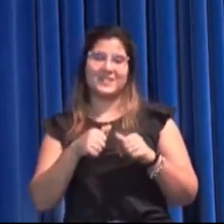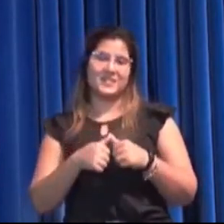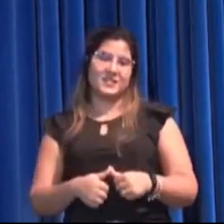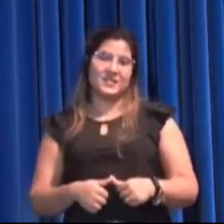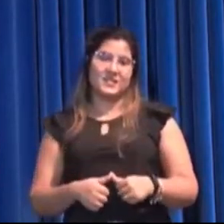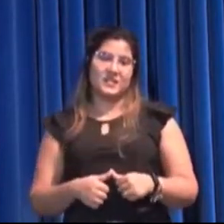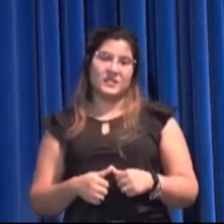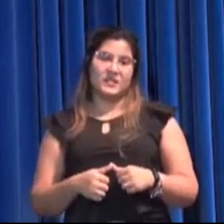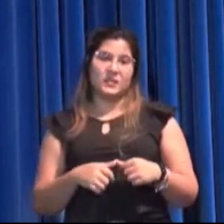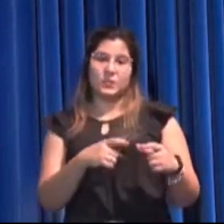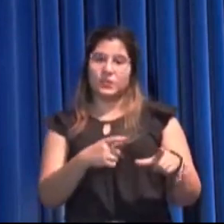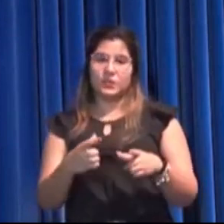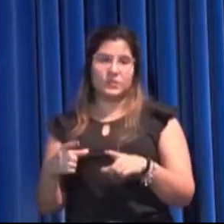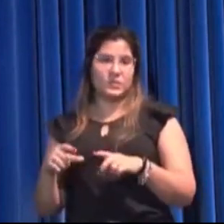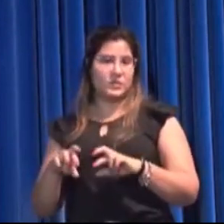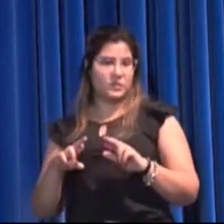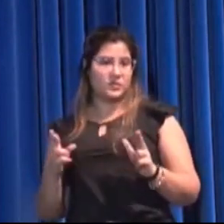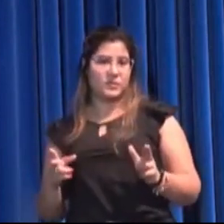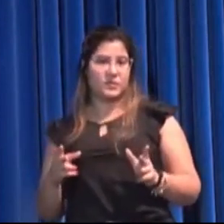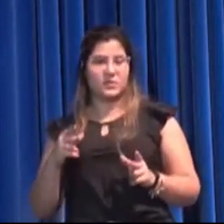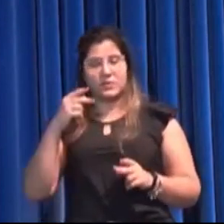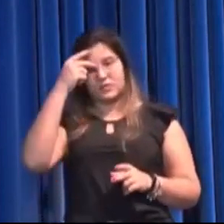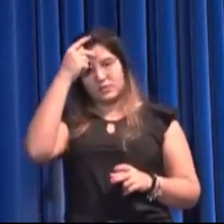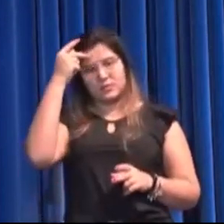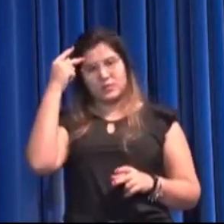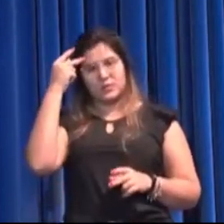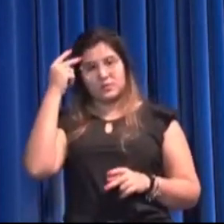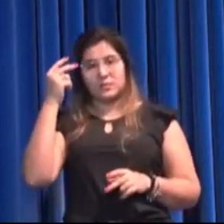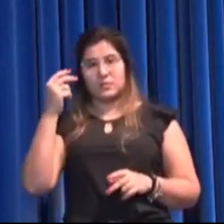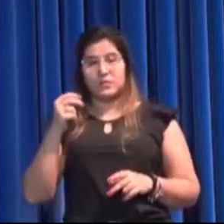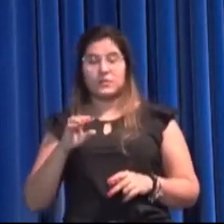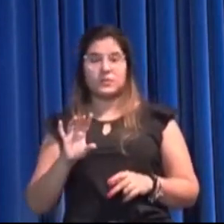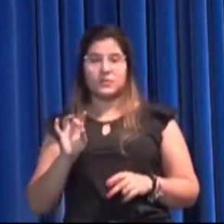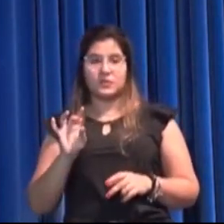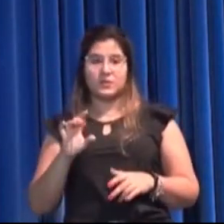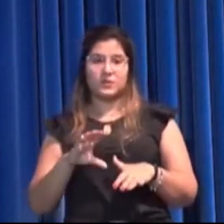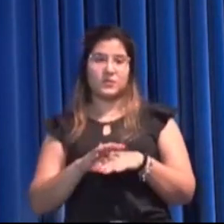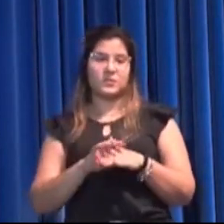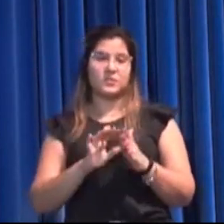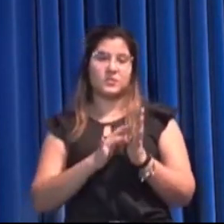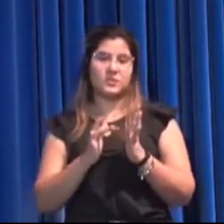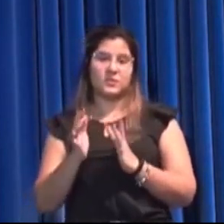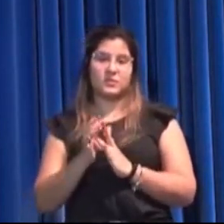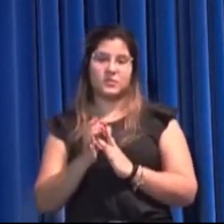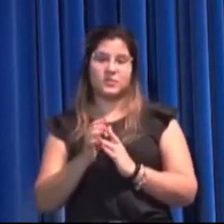pessoa que não seja a bendita pessoa de Jesus Cristo.